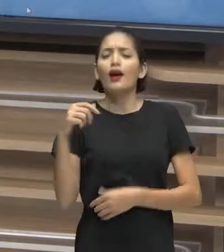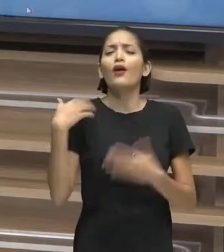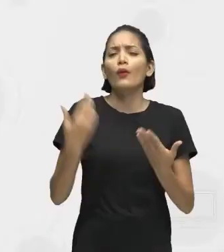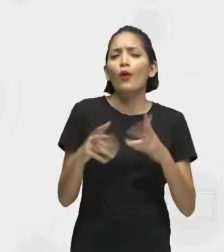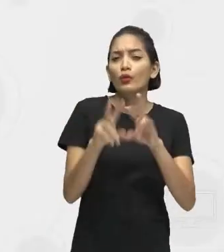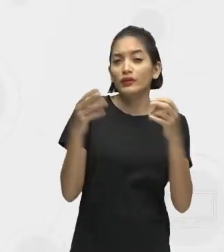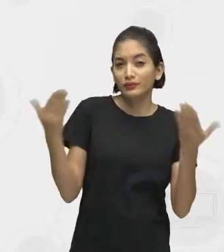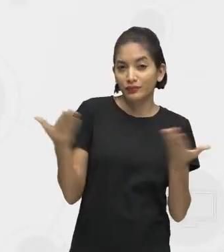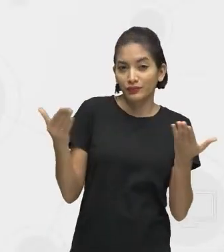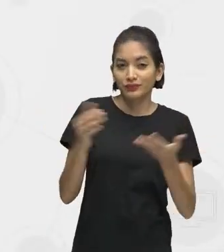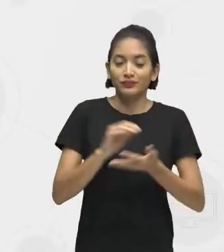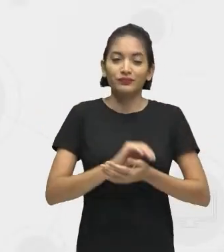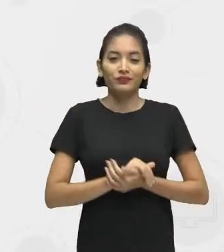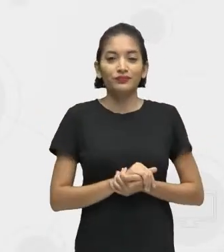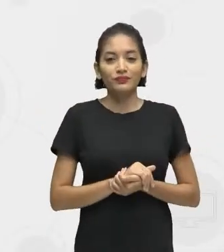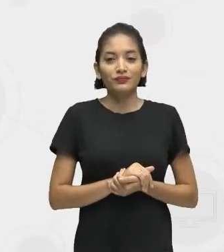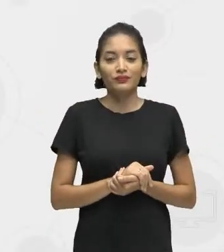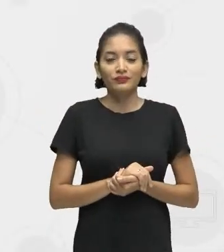de hoje.